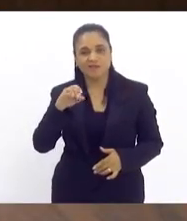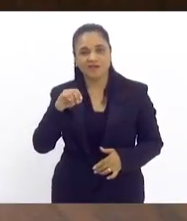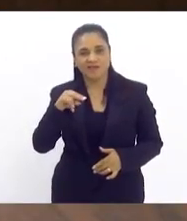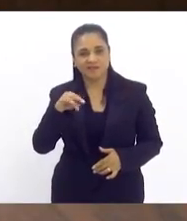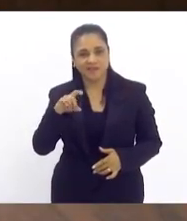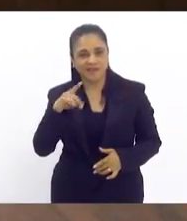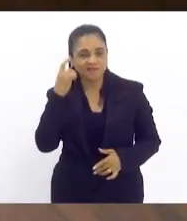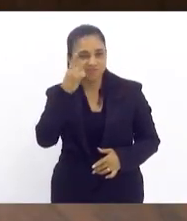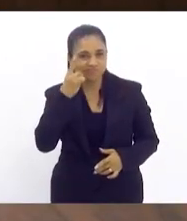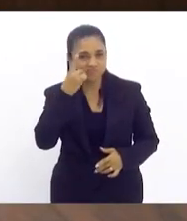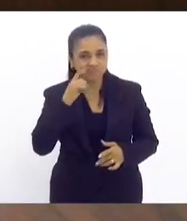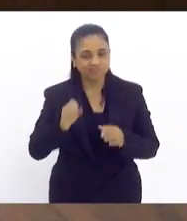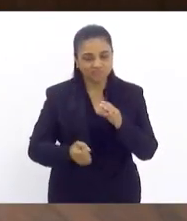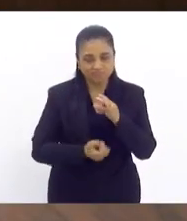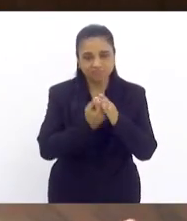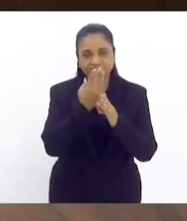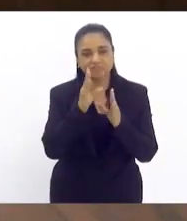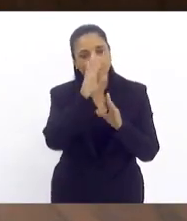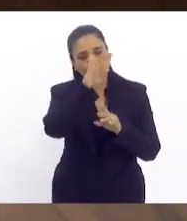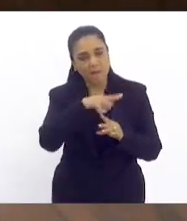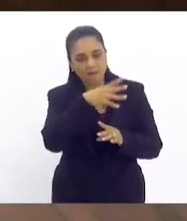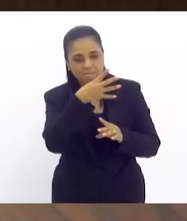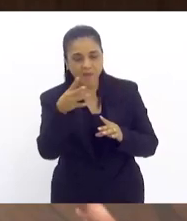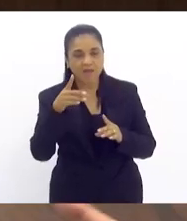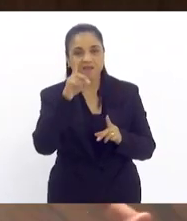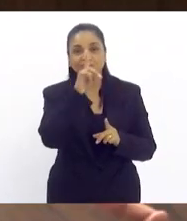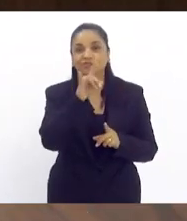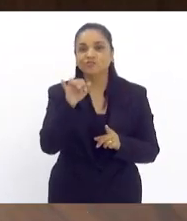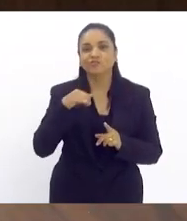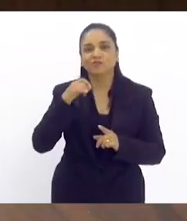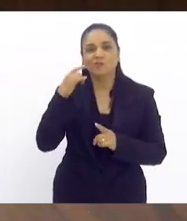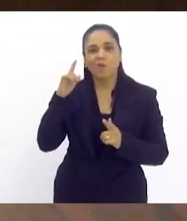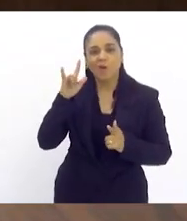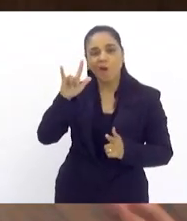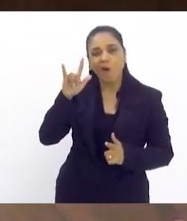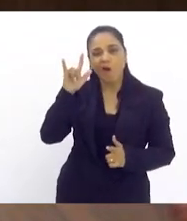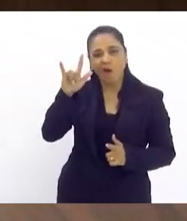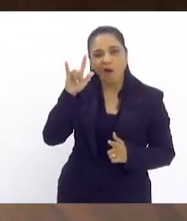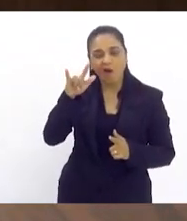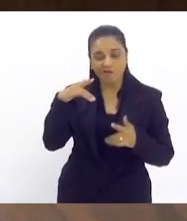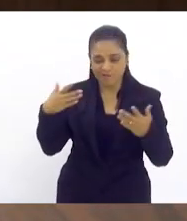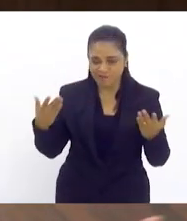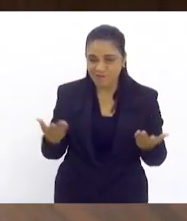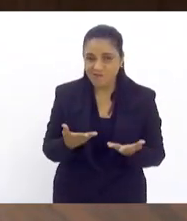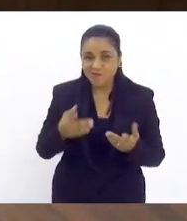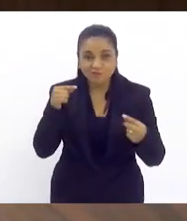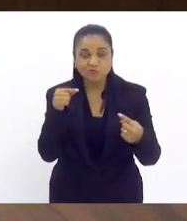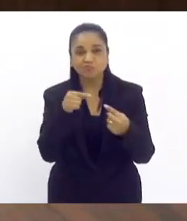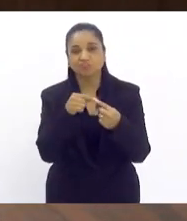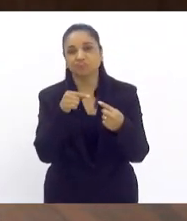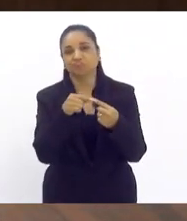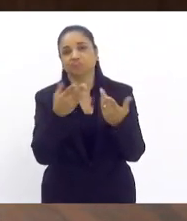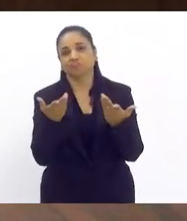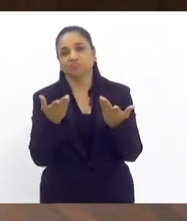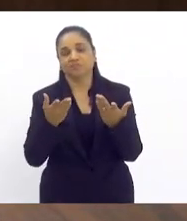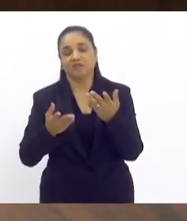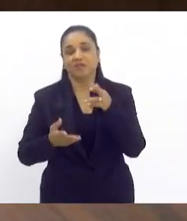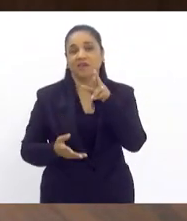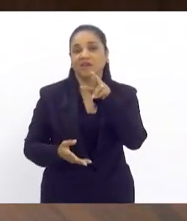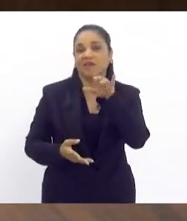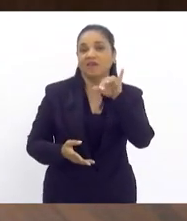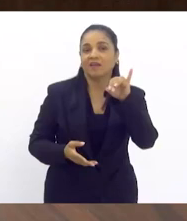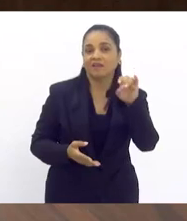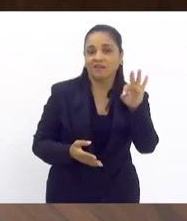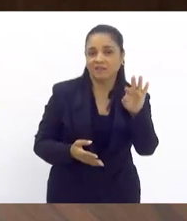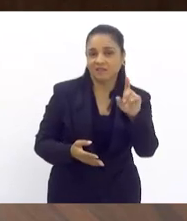Dia do Rock Brasileiro, e hoje, infelizmente, ter falecido a nossa